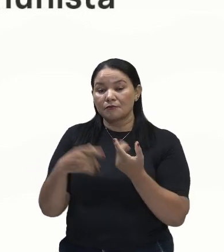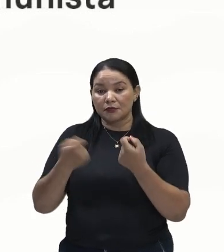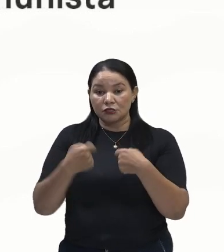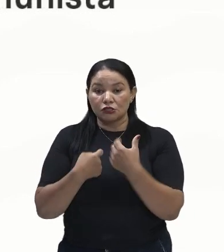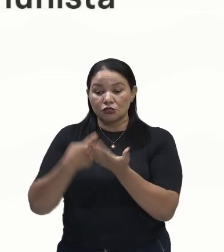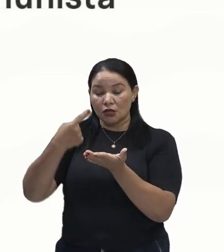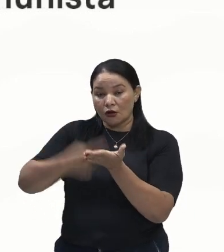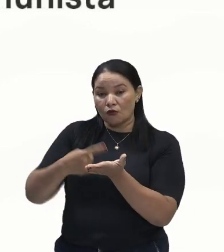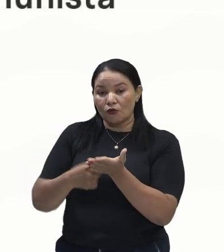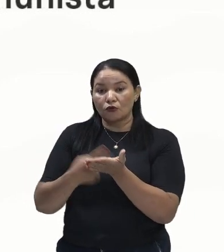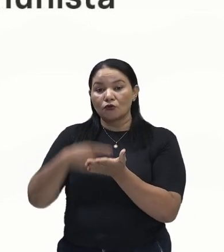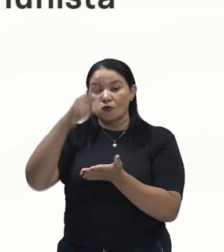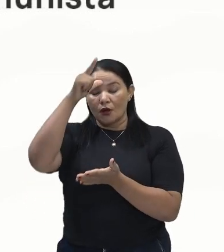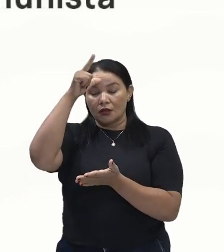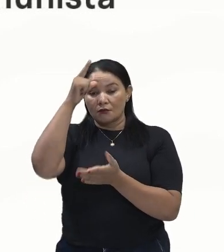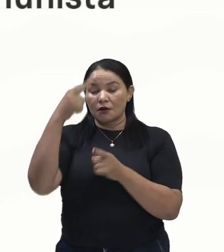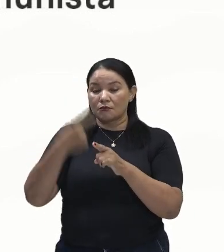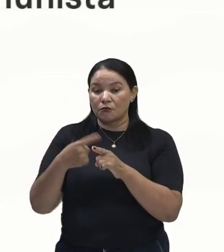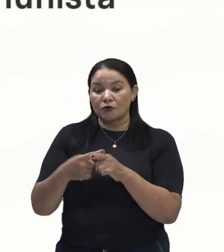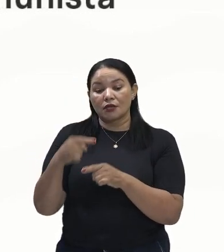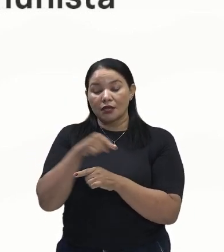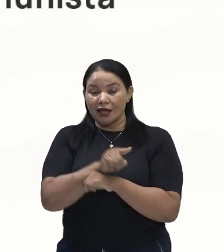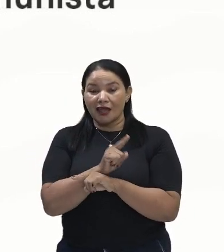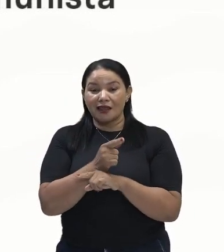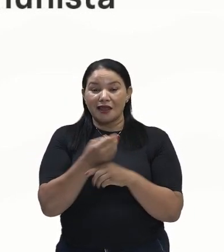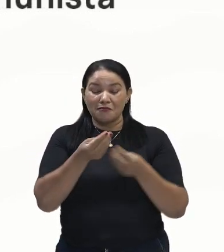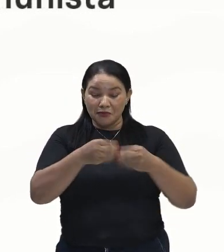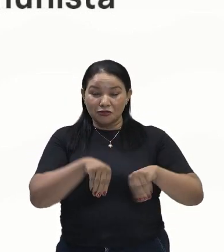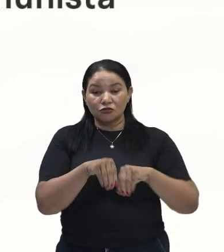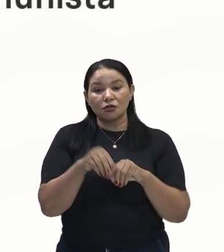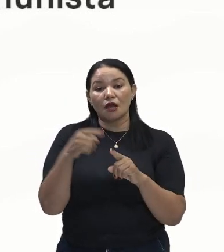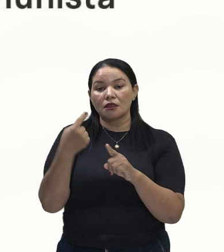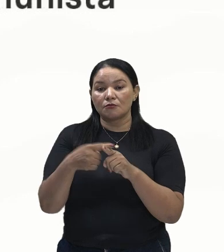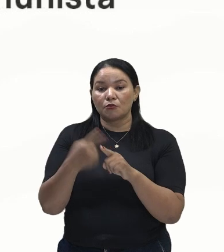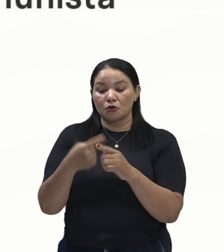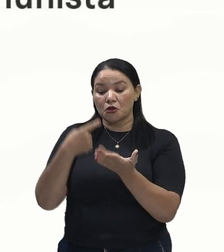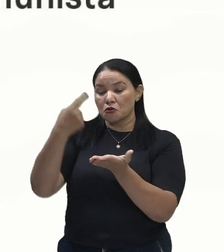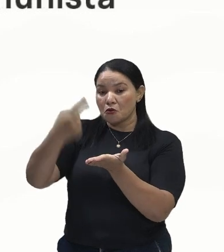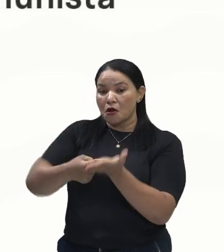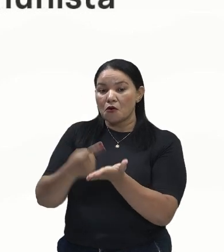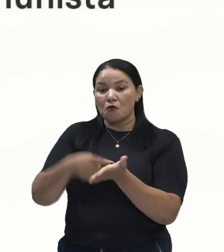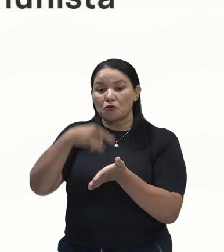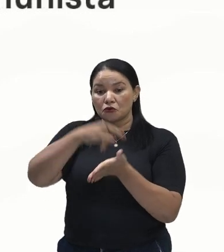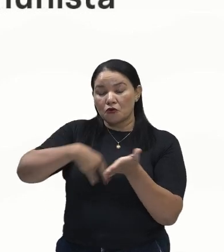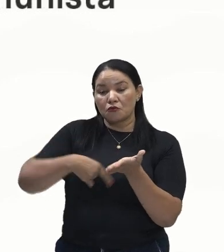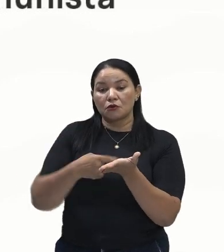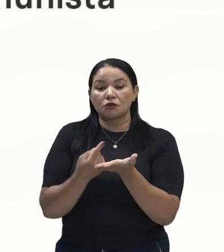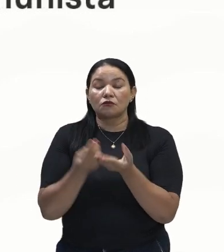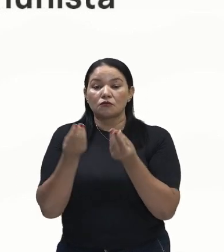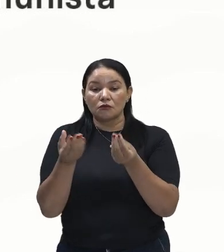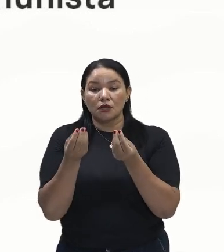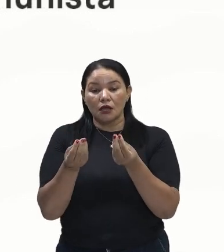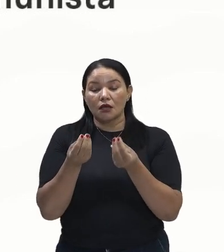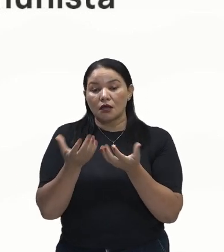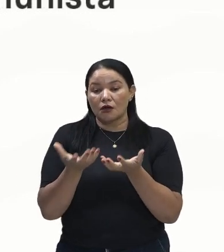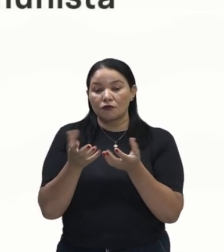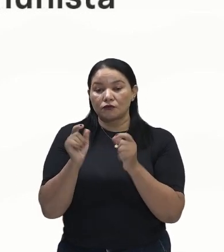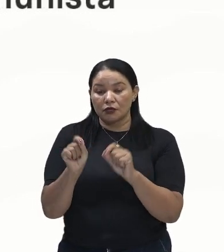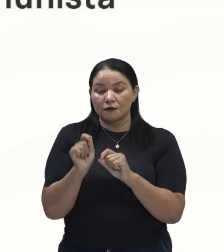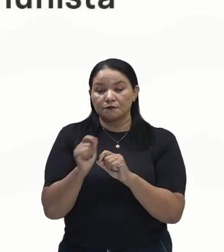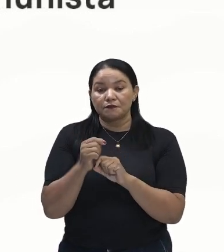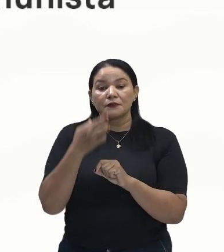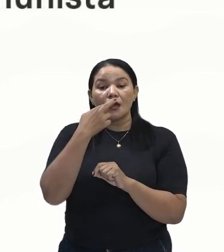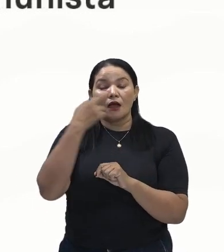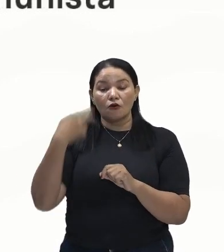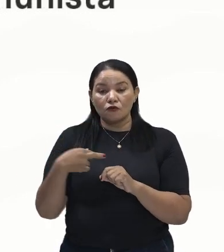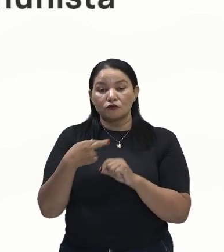vai sair prejudicada. Porque nesse acordo, ele previa que a Rússia deveria